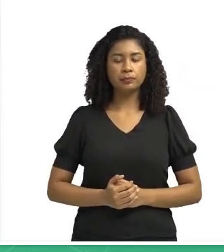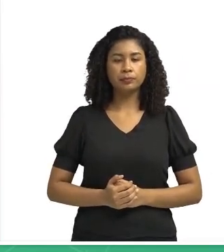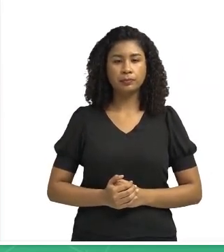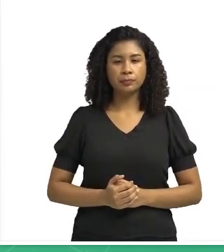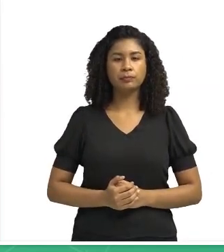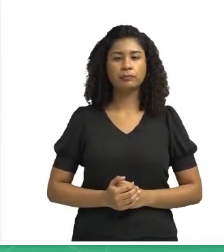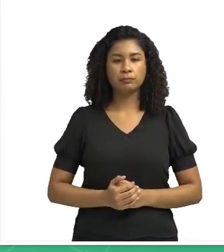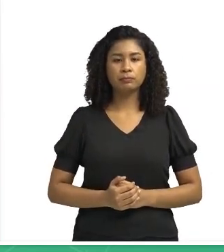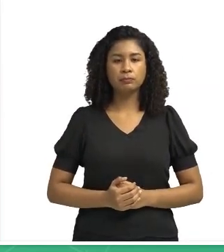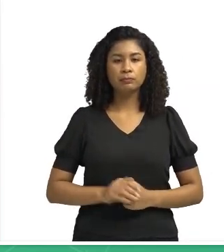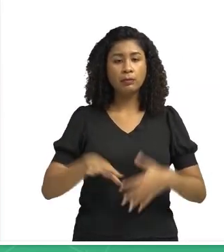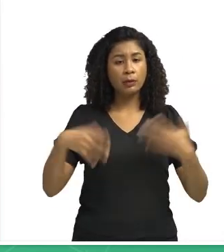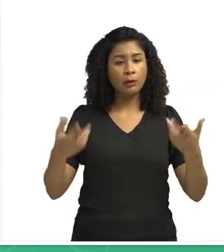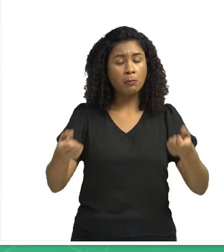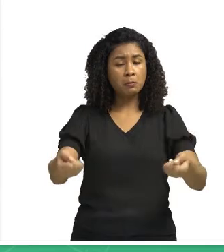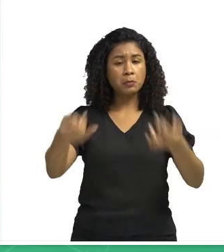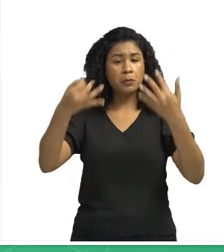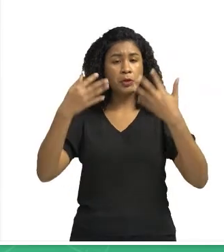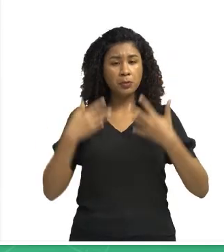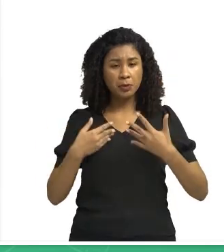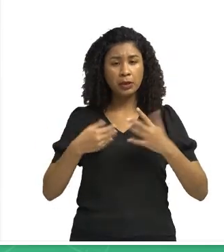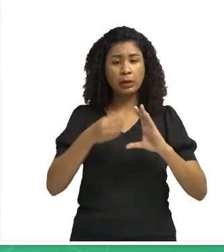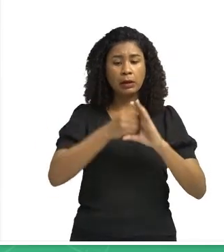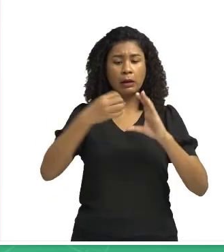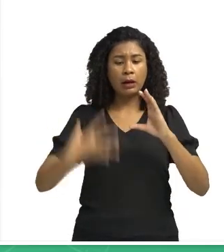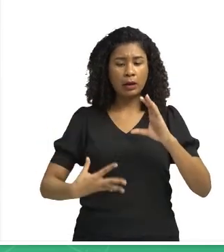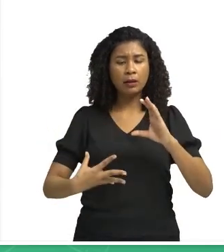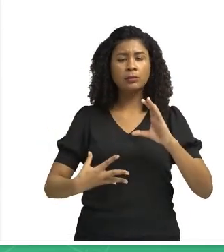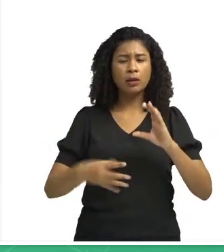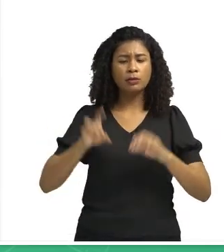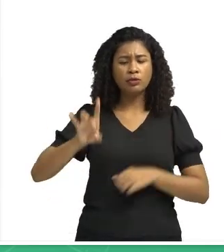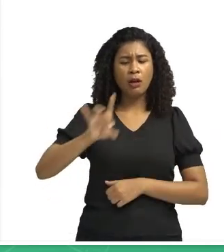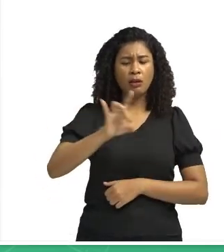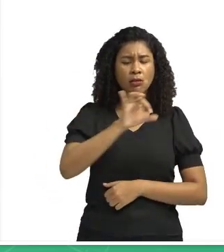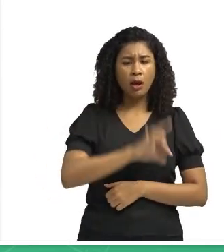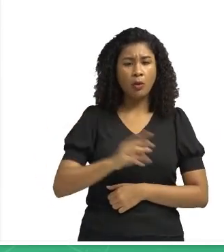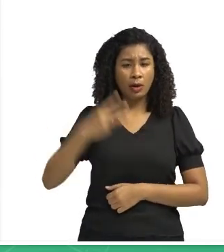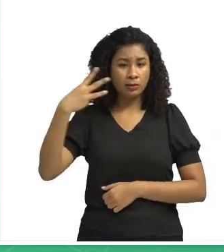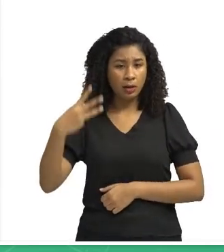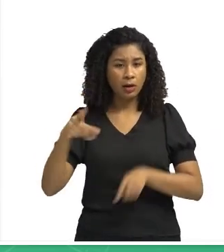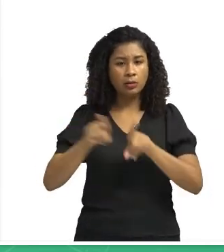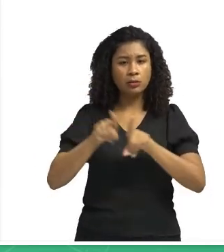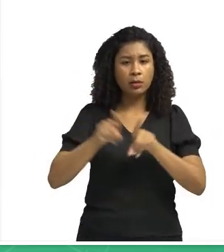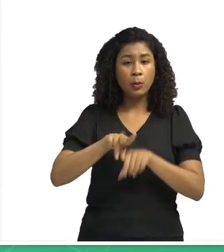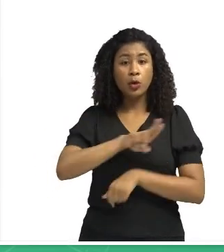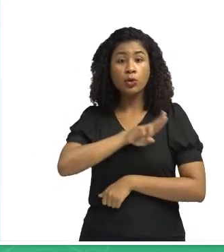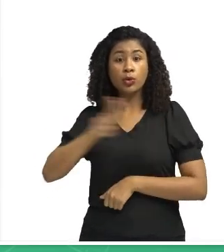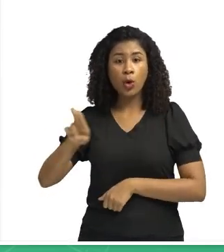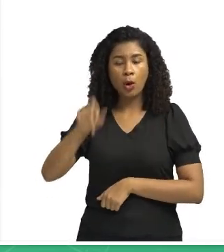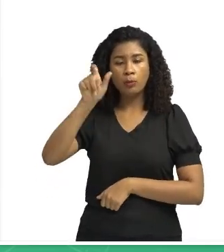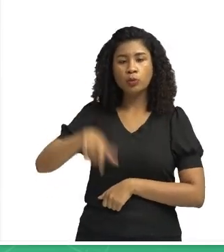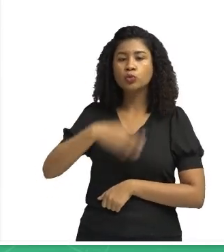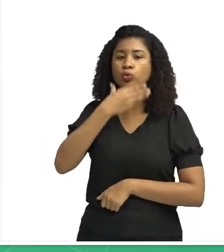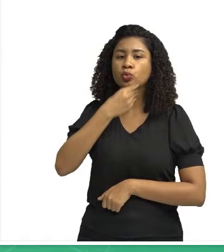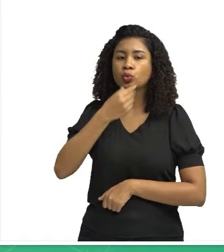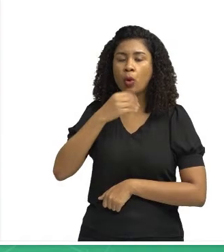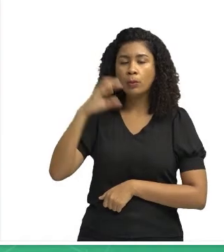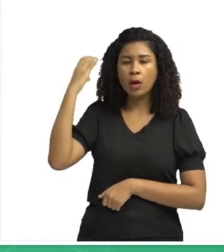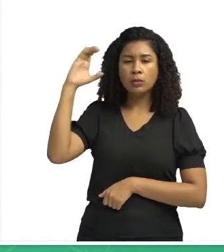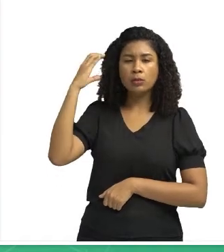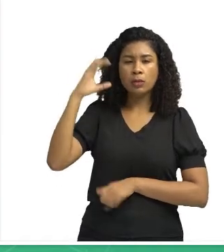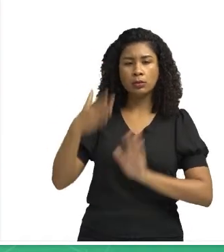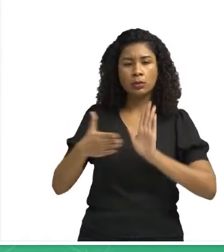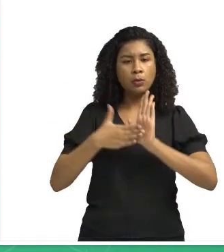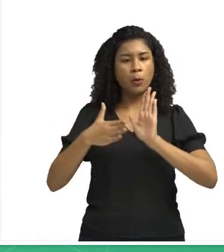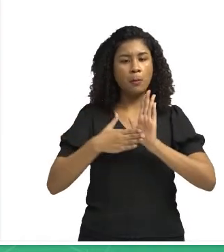3 características de cada um e o nome do cientista que o propôs. Tá bom, gente? Então, daqui a